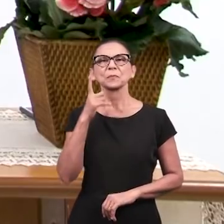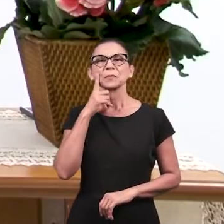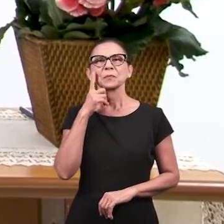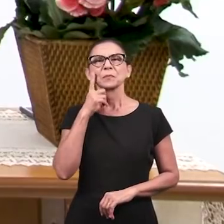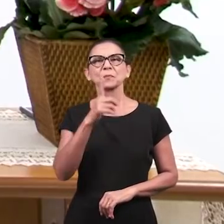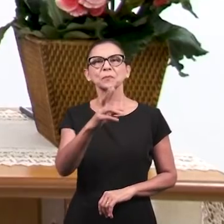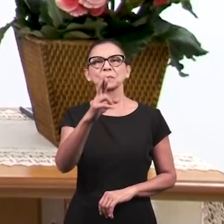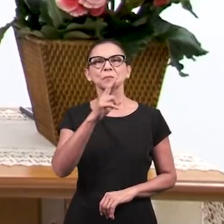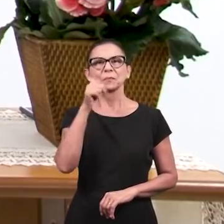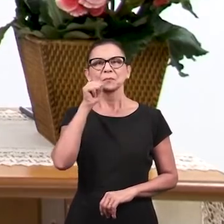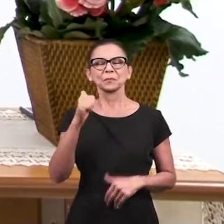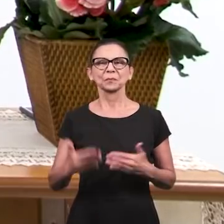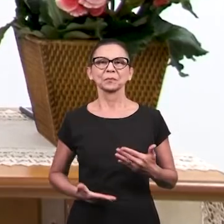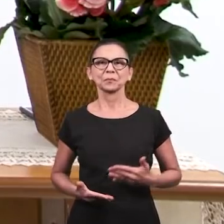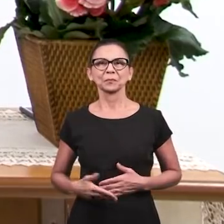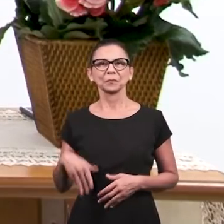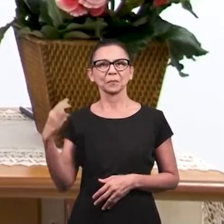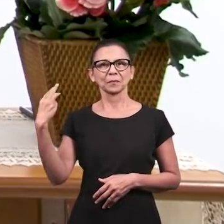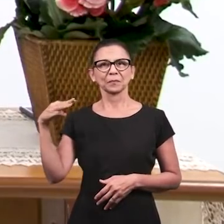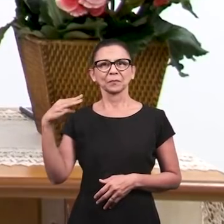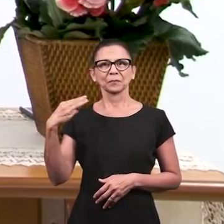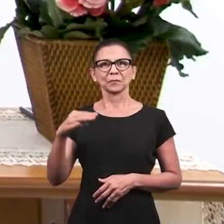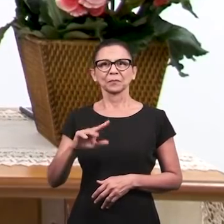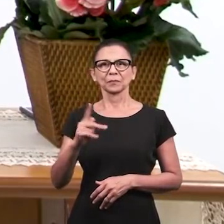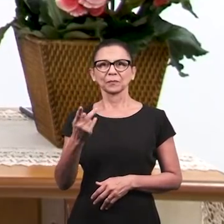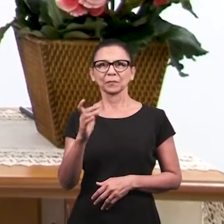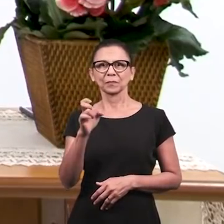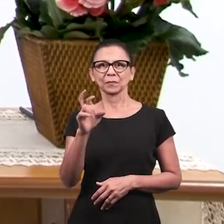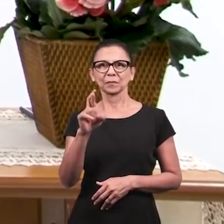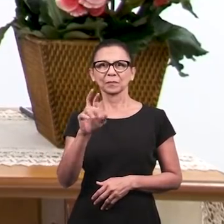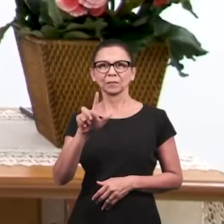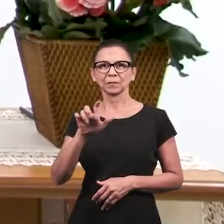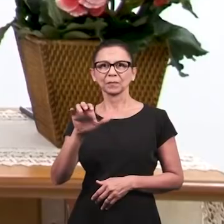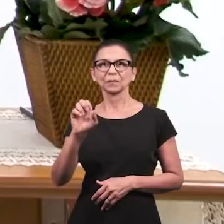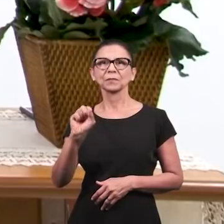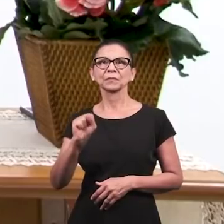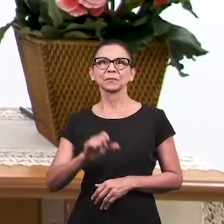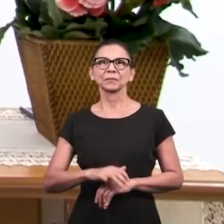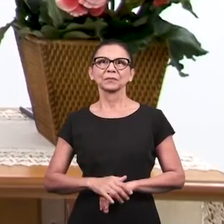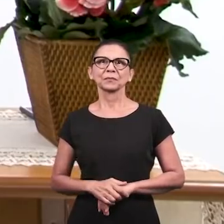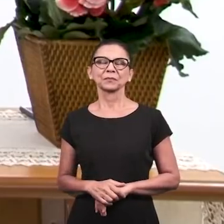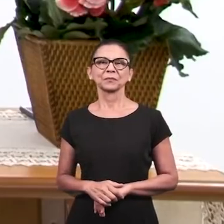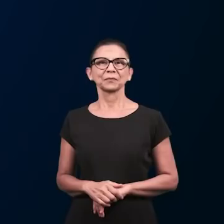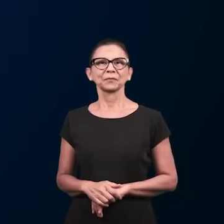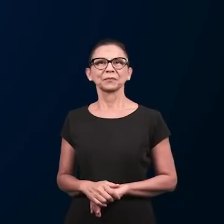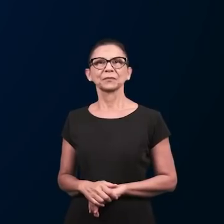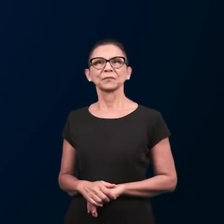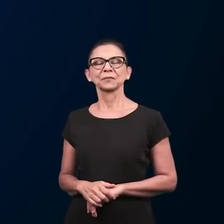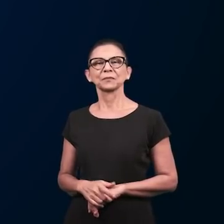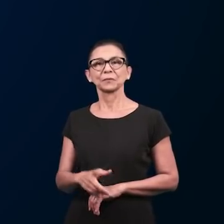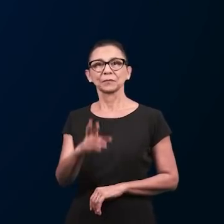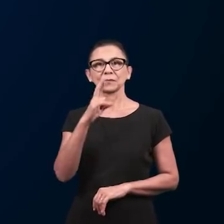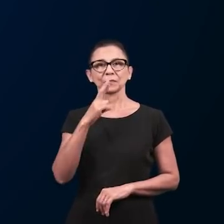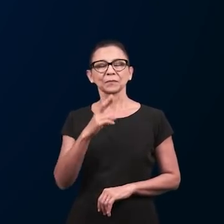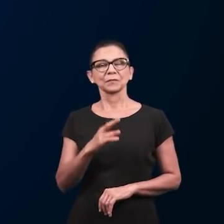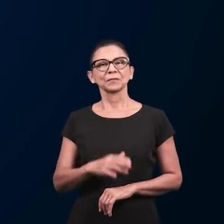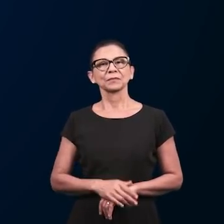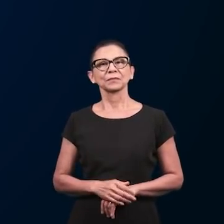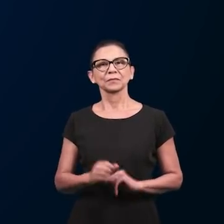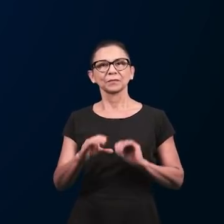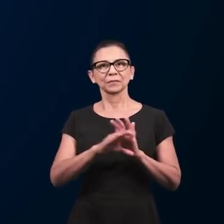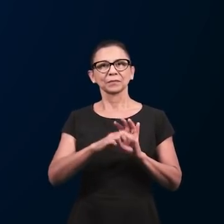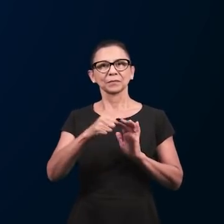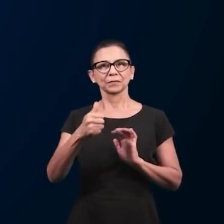esta pergunta é a senhora de São Luís do Maranhão, Erlis Menezes. Vamos ouvi-la. A resposta está lá em